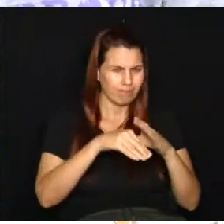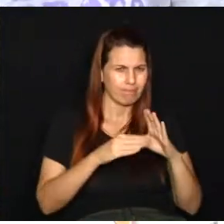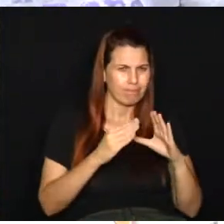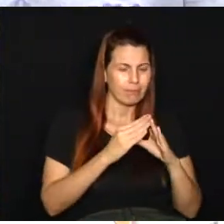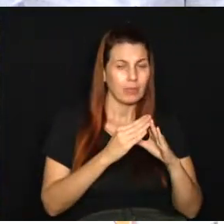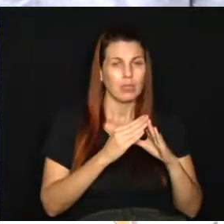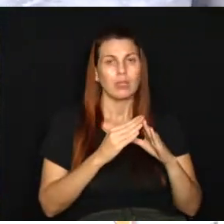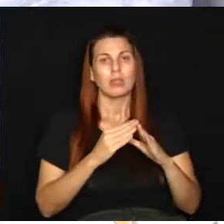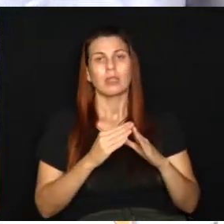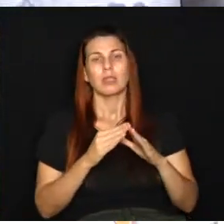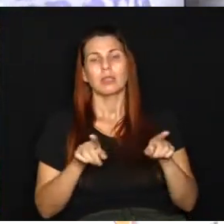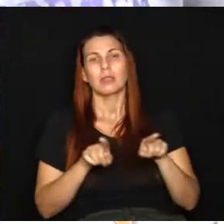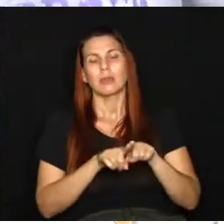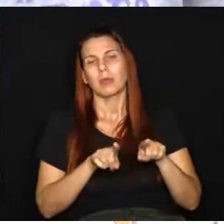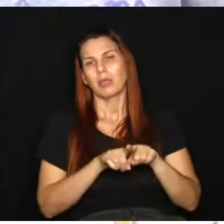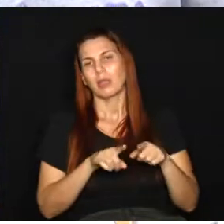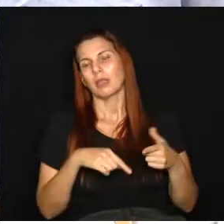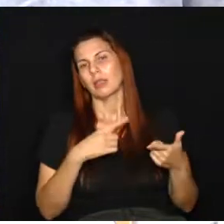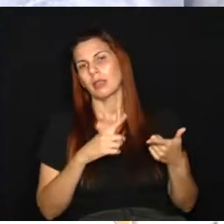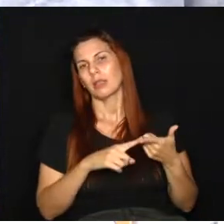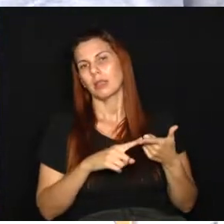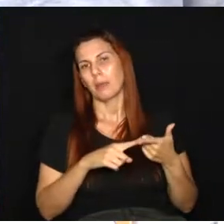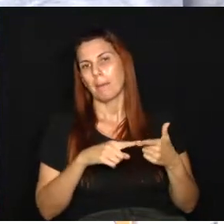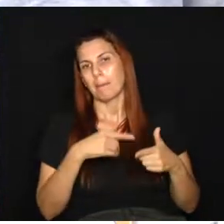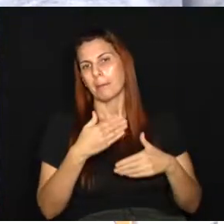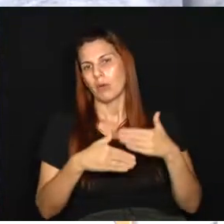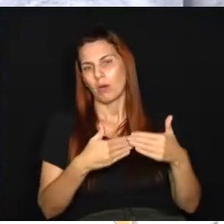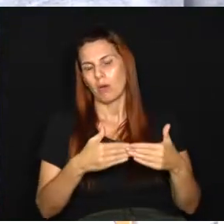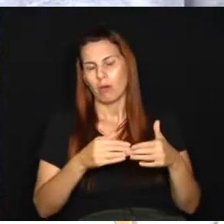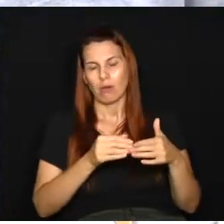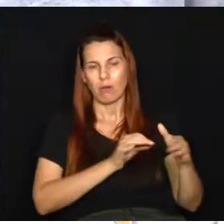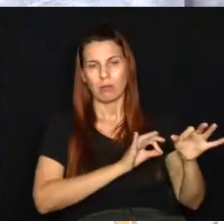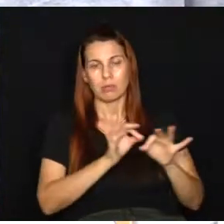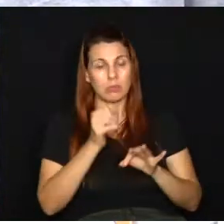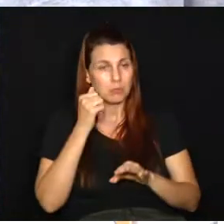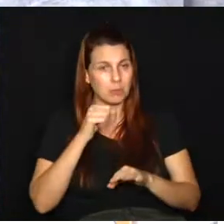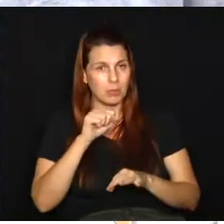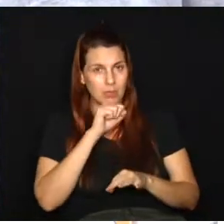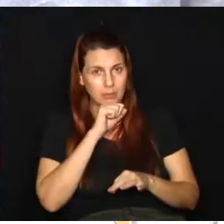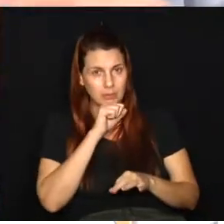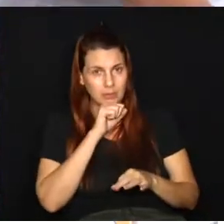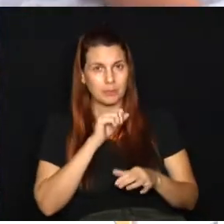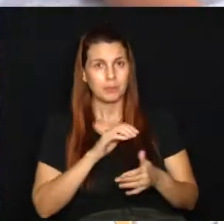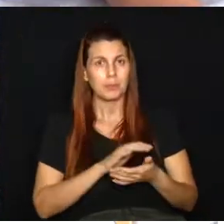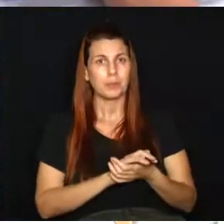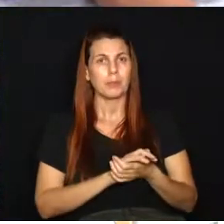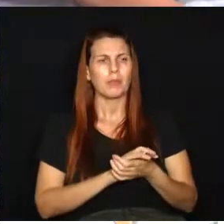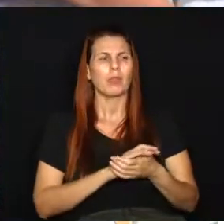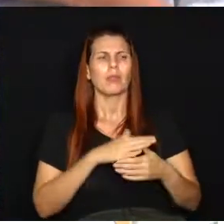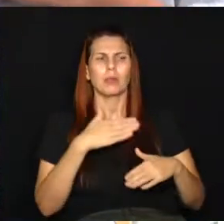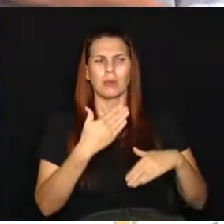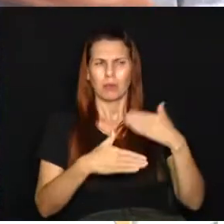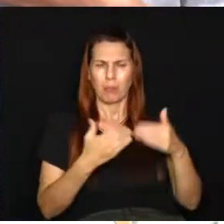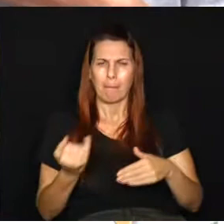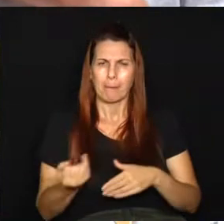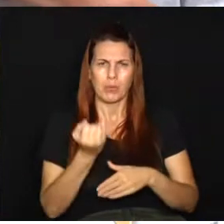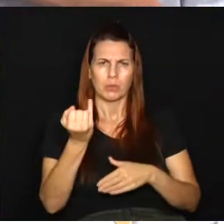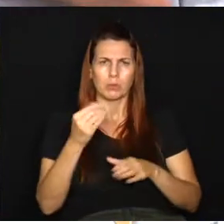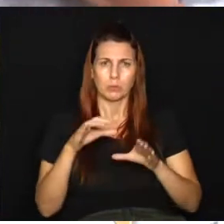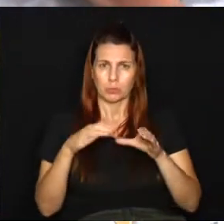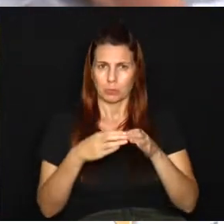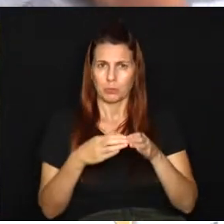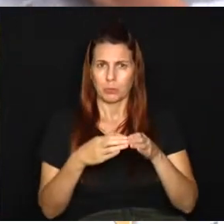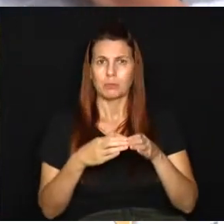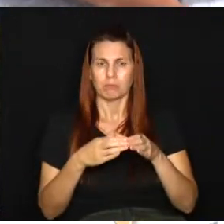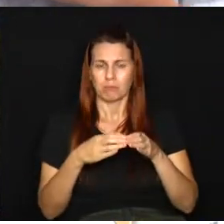Mariana, o processo de organização das mães, que foi um processo muito importante para o nosso coletivo, que fez a